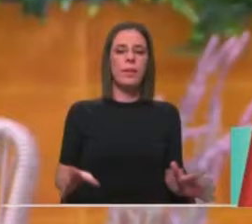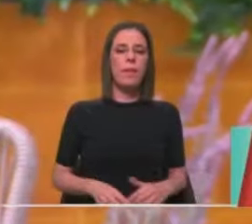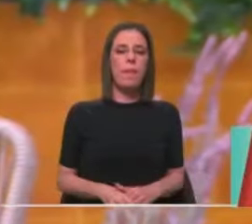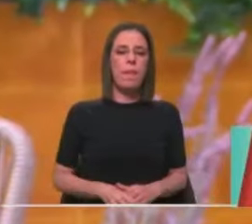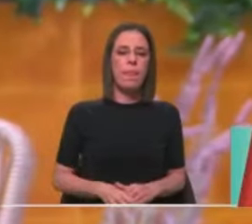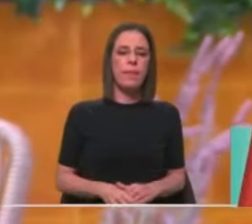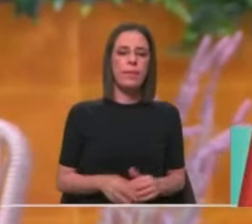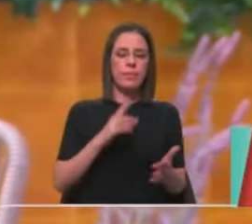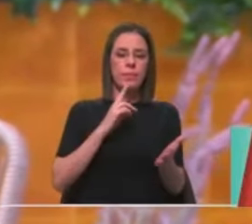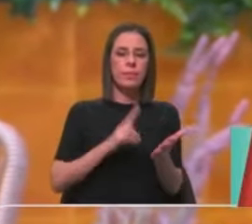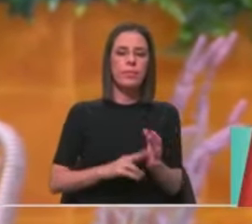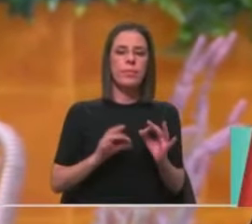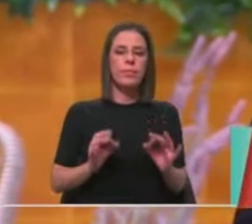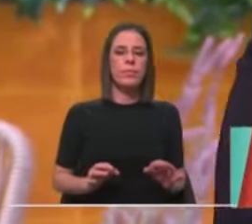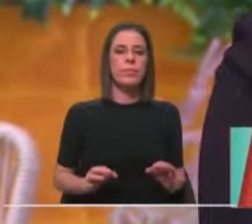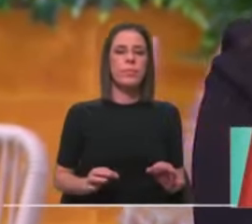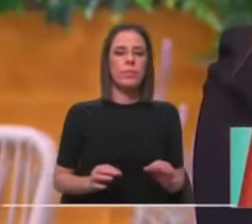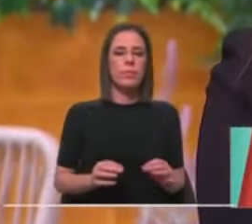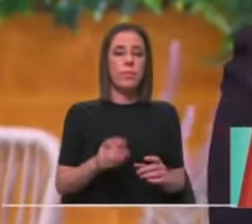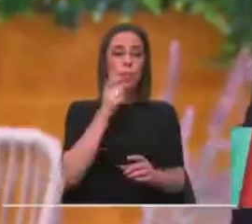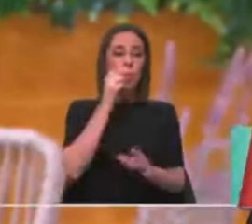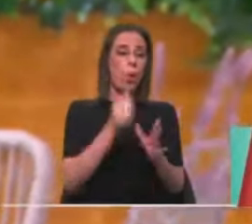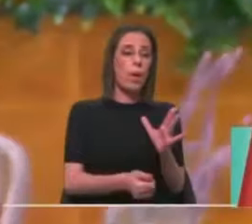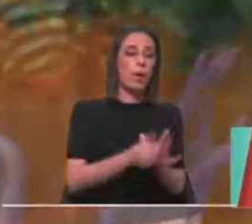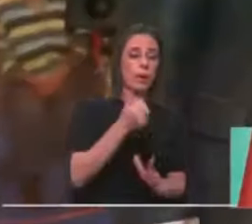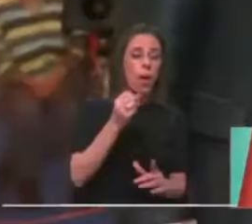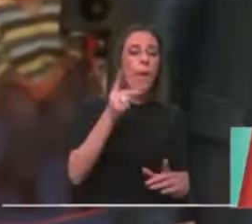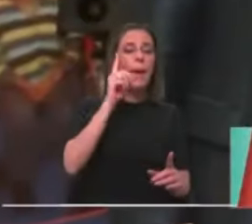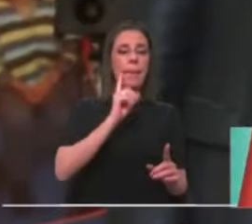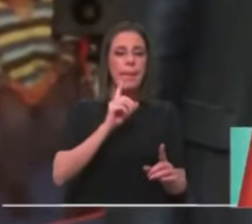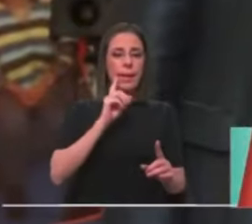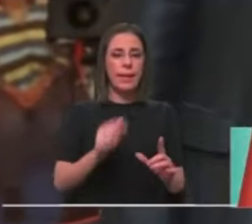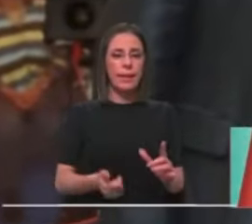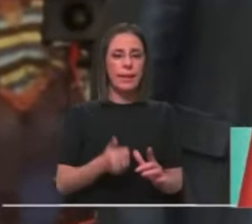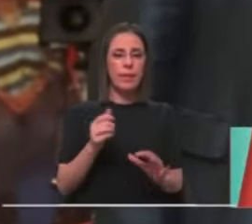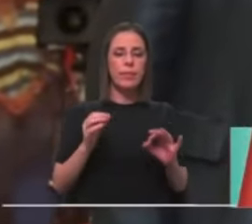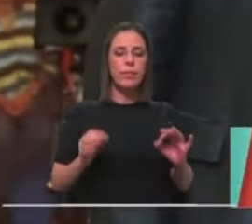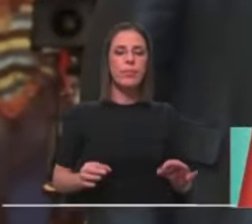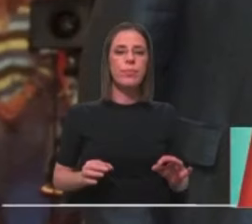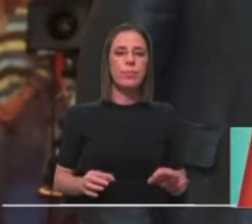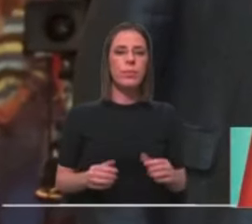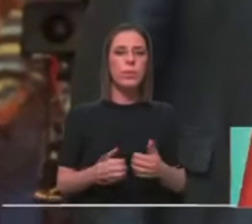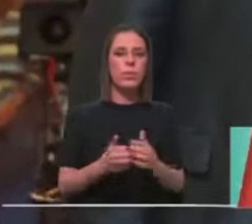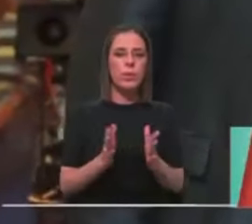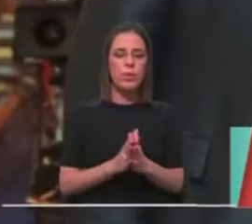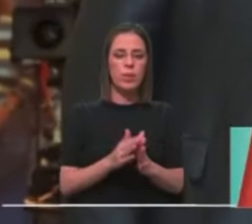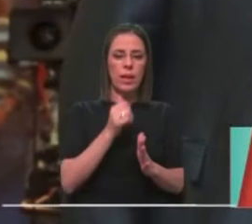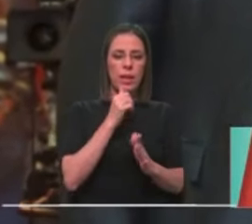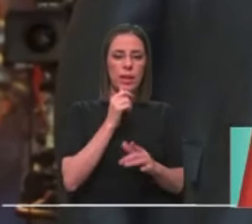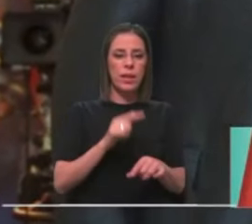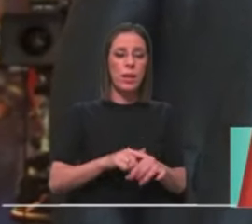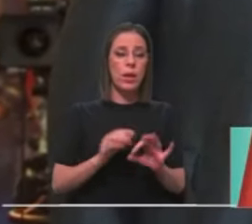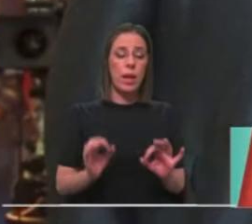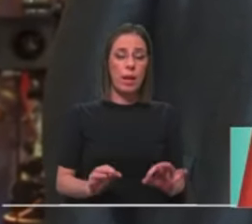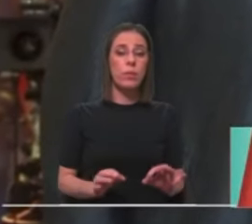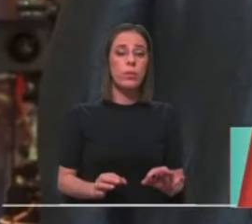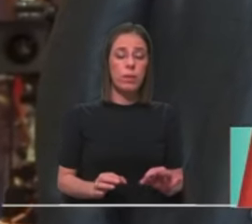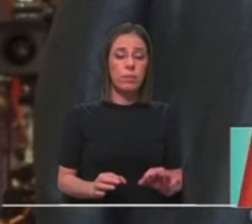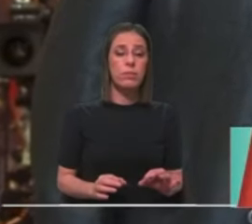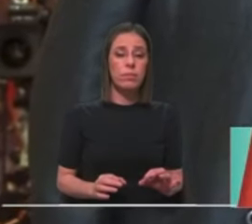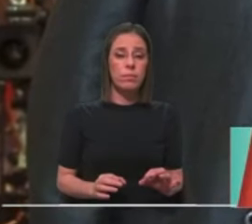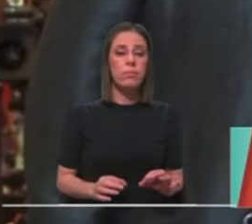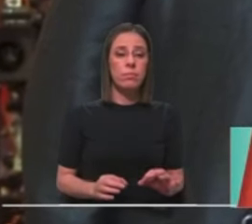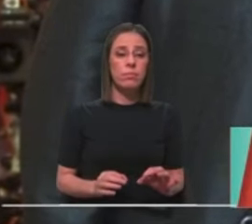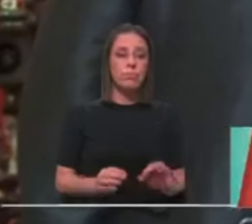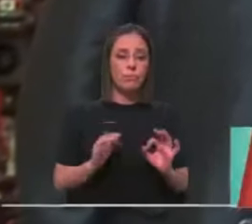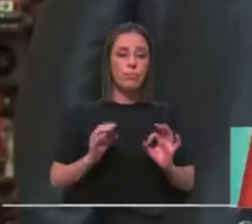Mas verdadeiramente, ou ganhavam os rapazes ou ganhavam as raparigas, mas verdadeiramente era tudo decidido na altura. Era. Mas